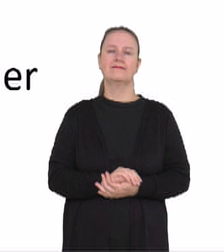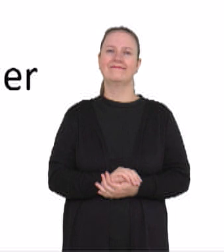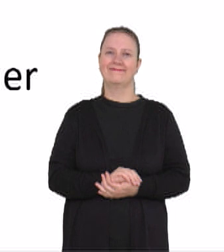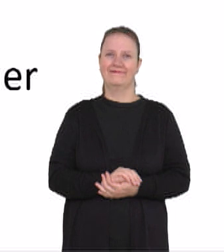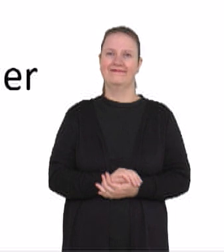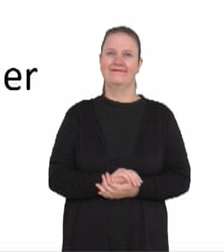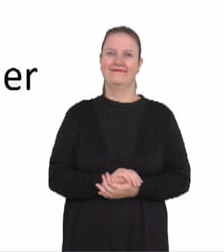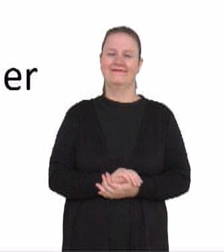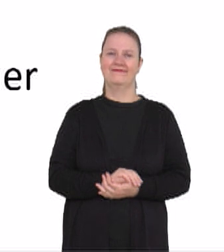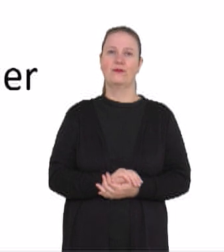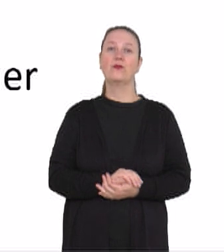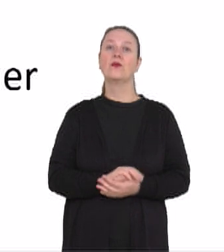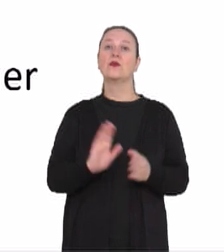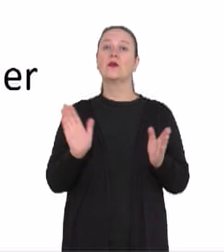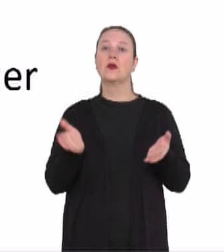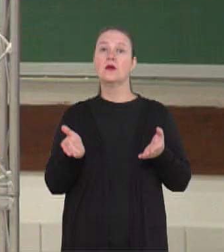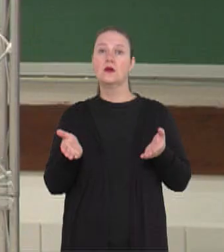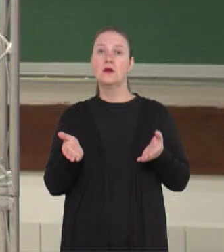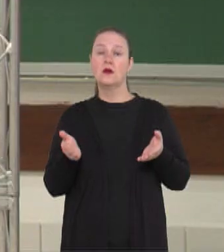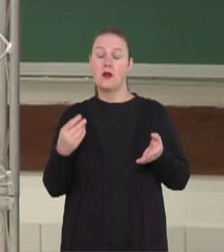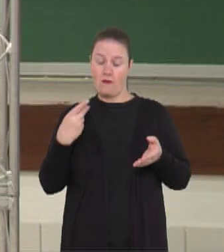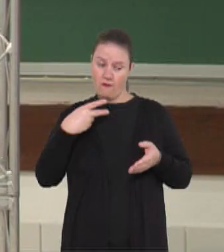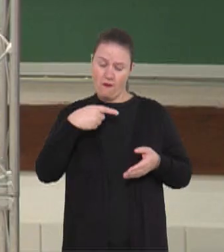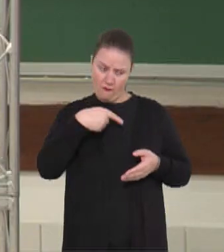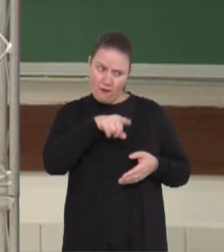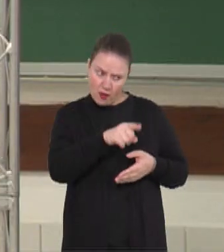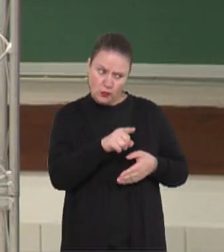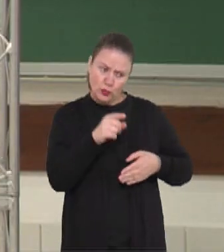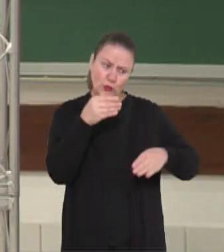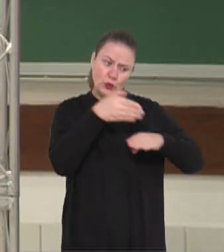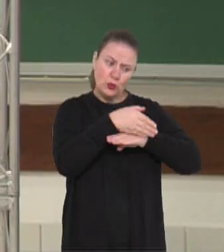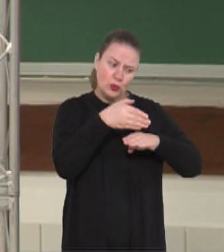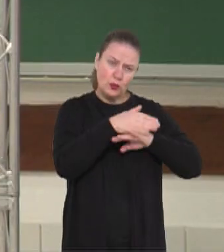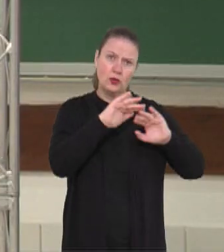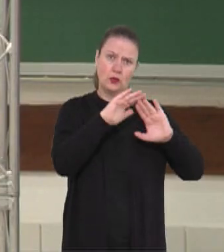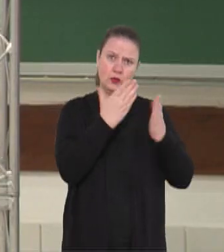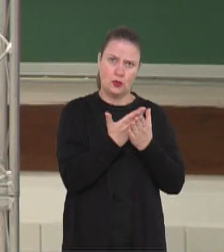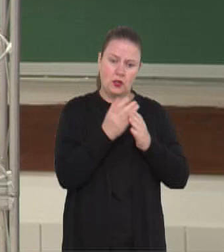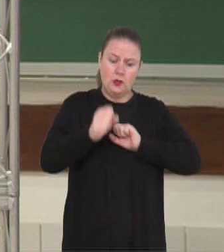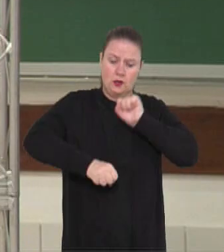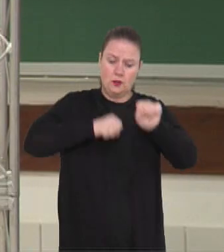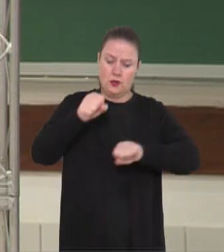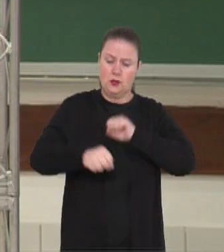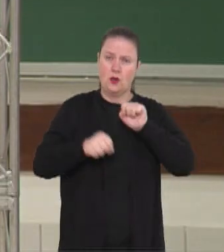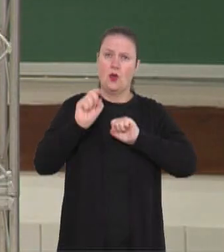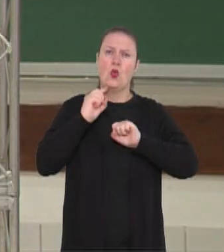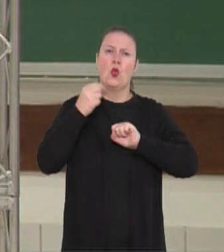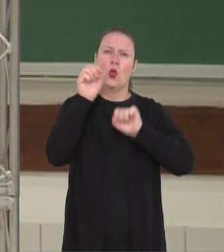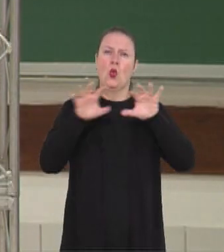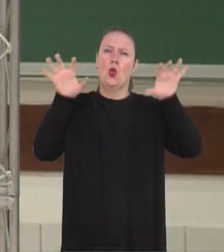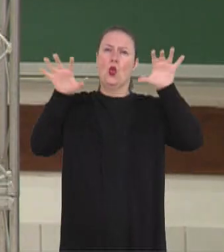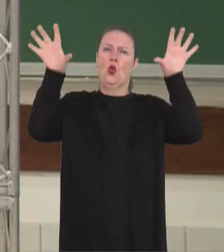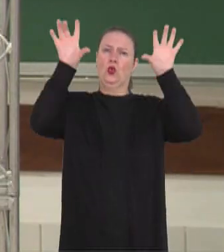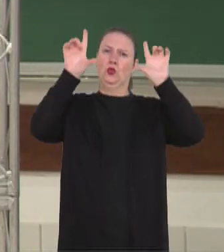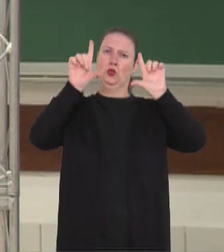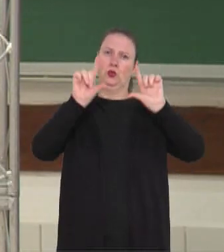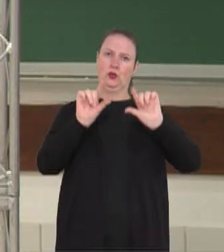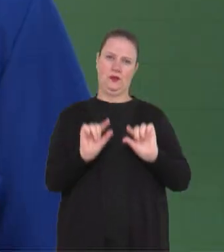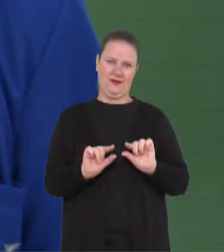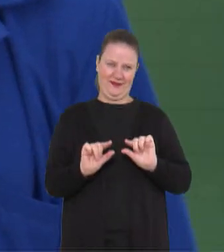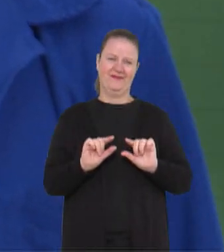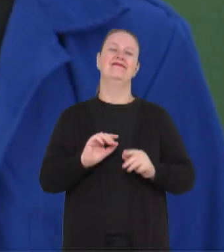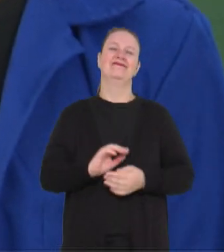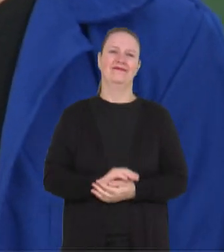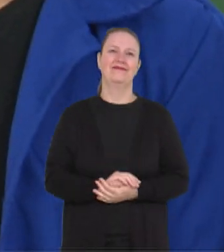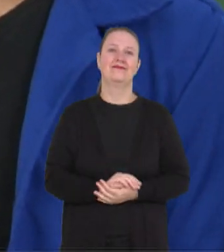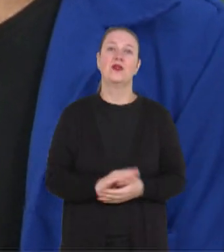bike to decrease the pollution. Então, vá para a escola de bicicleta para diminuir a poluição. So, guys, that's it for